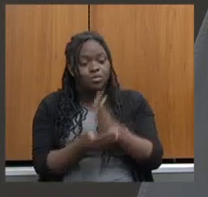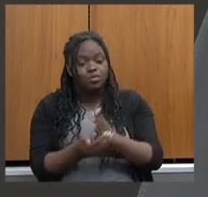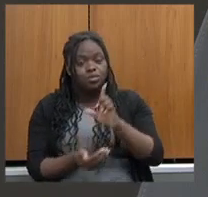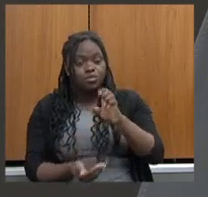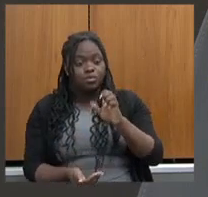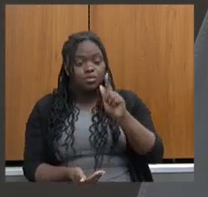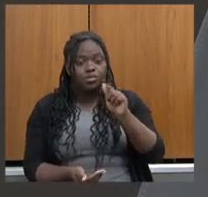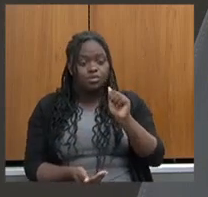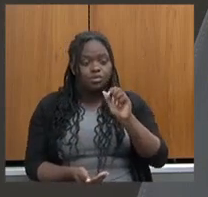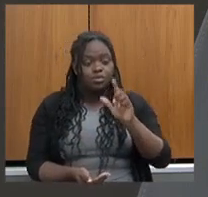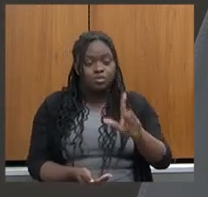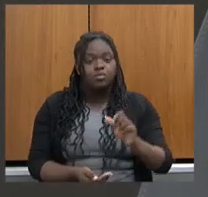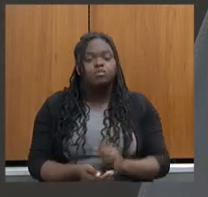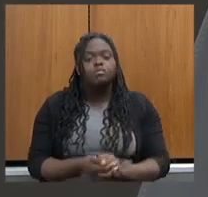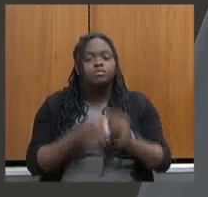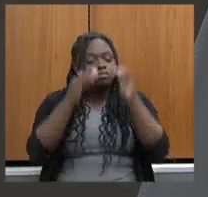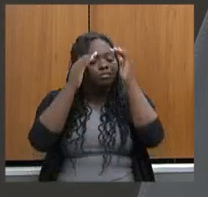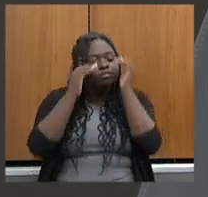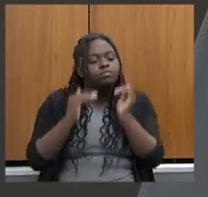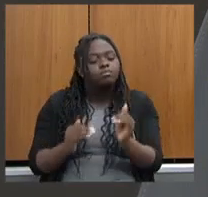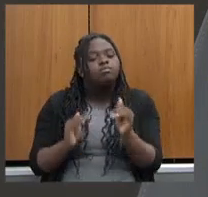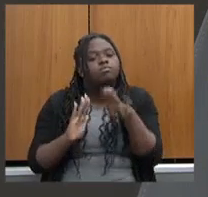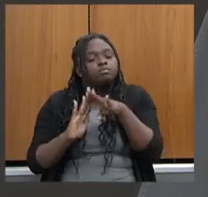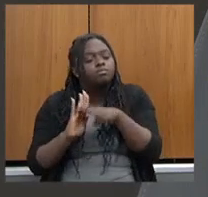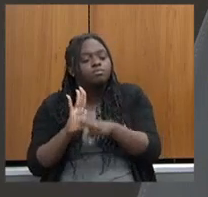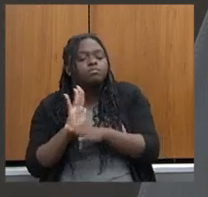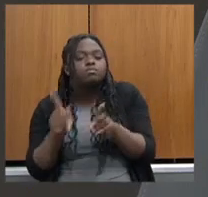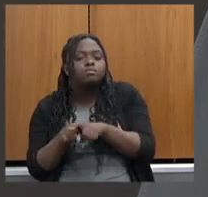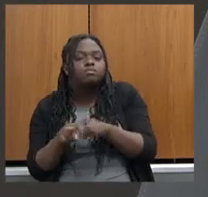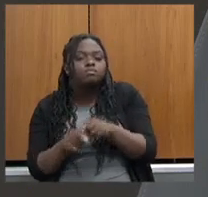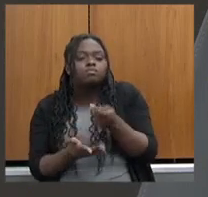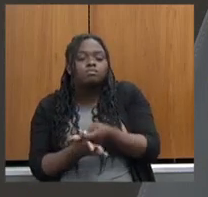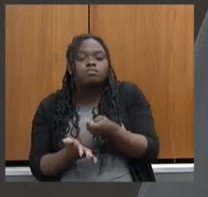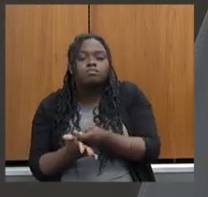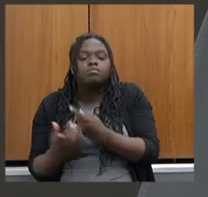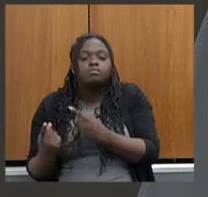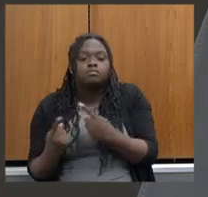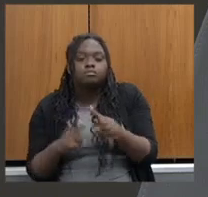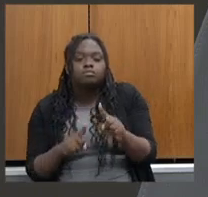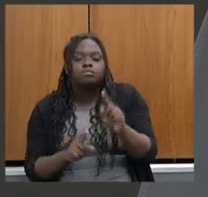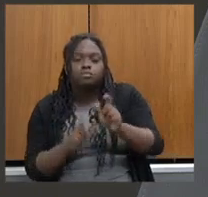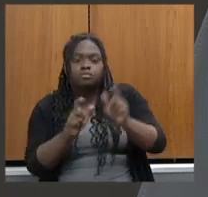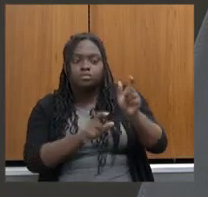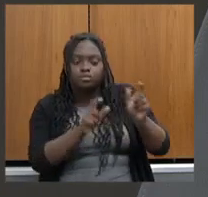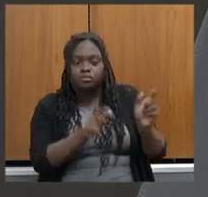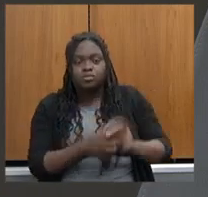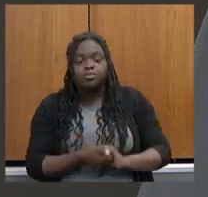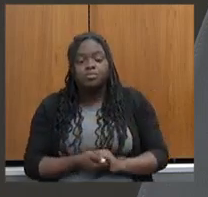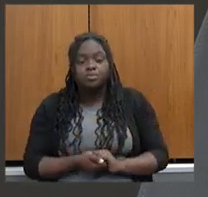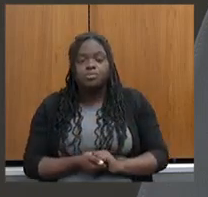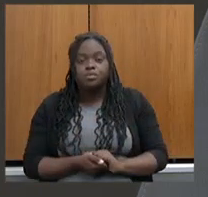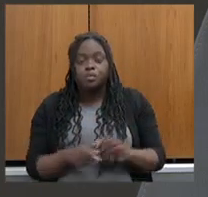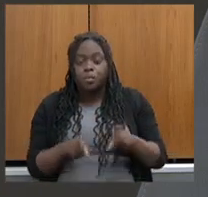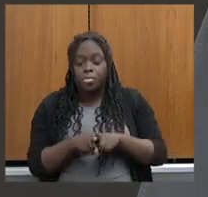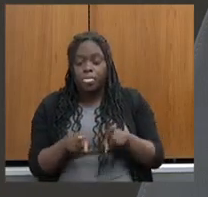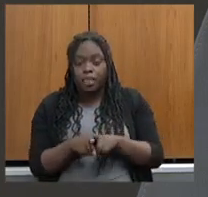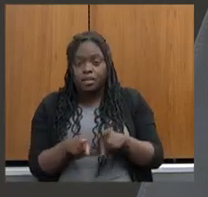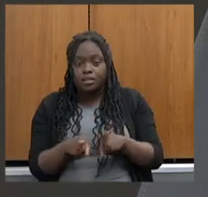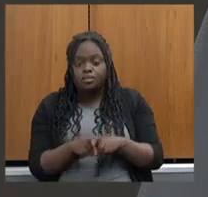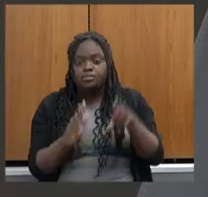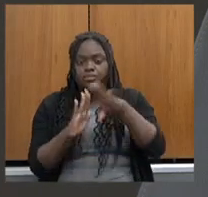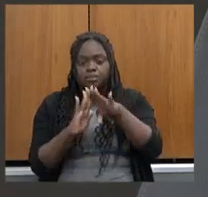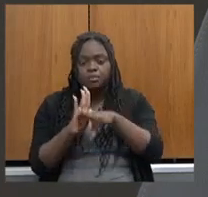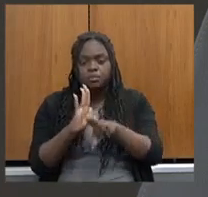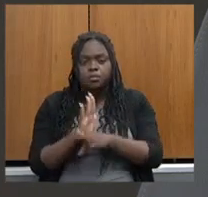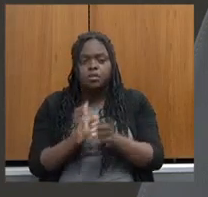desobediência ao princípio da inércia e afronta as prerrogativas e imunidades parlamentares consoante princípio da separação